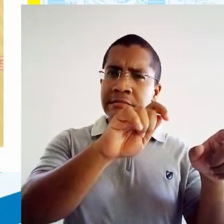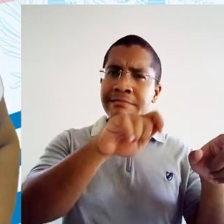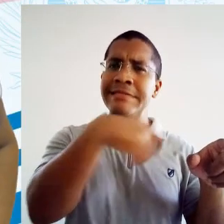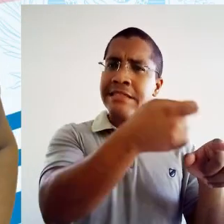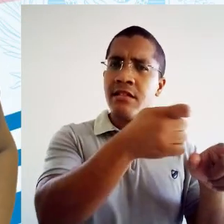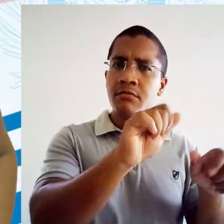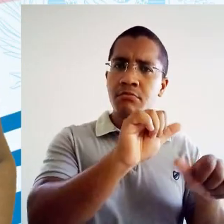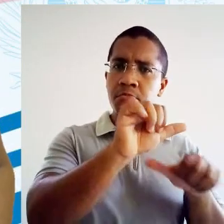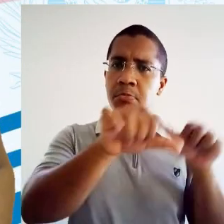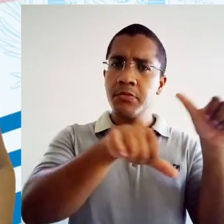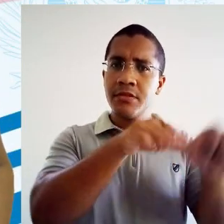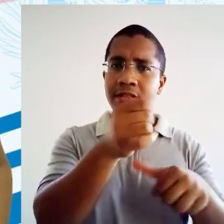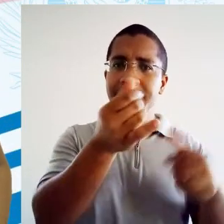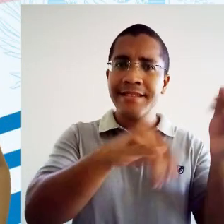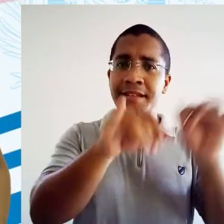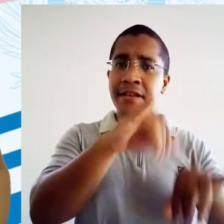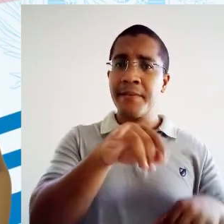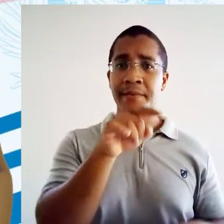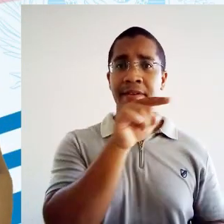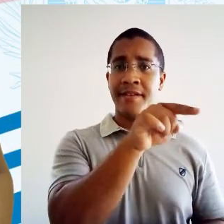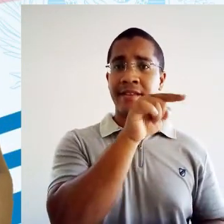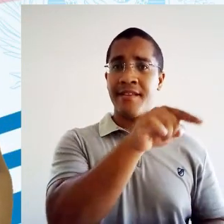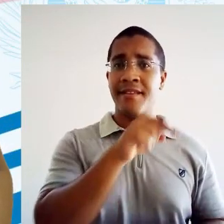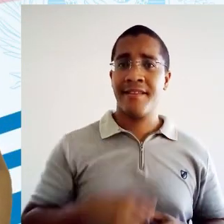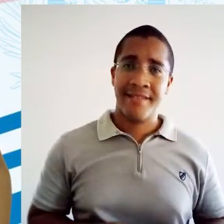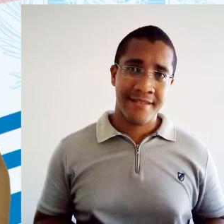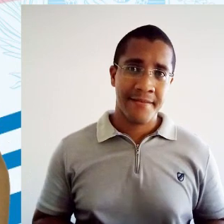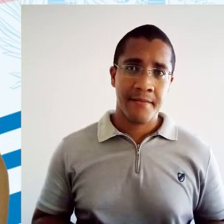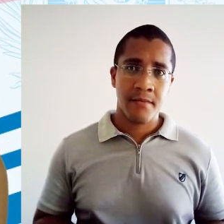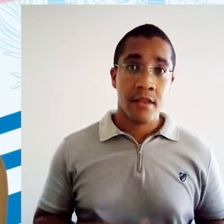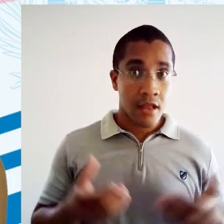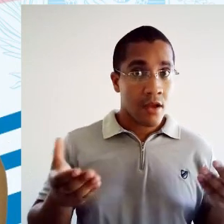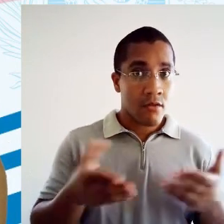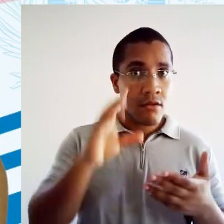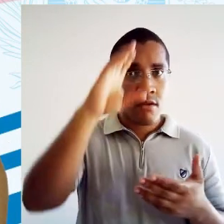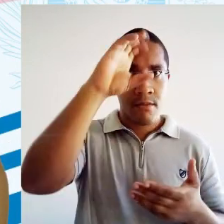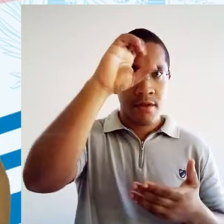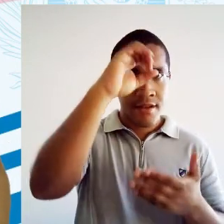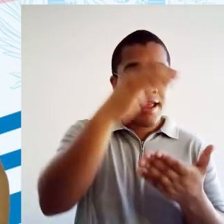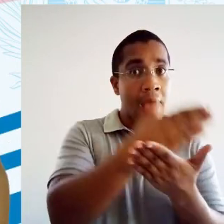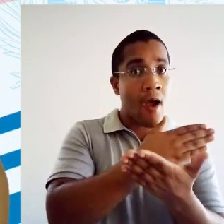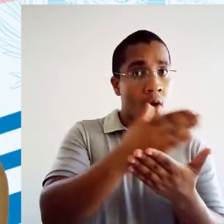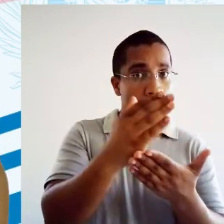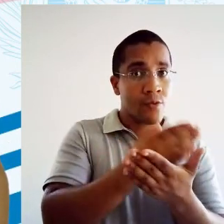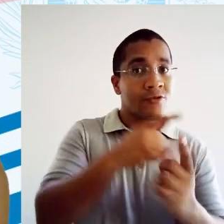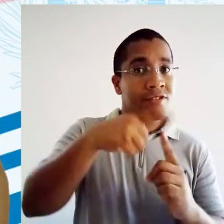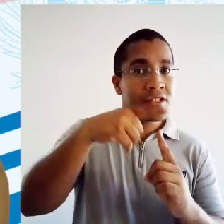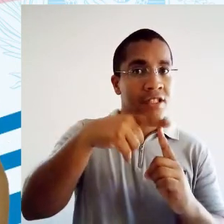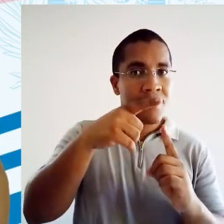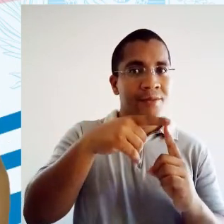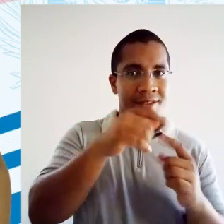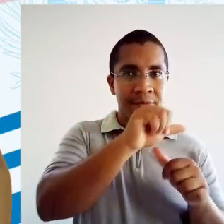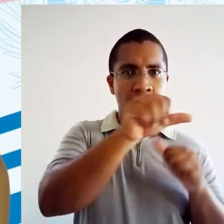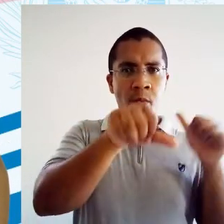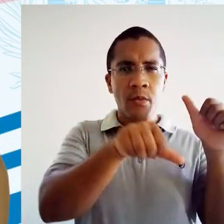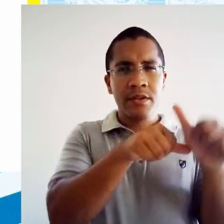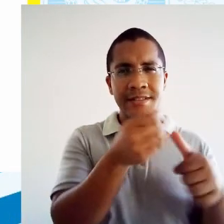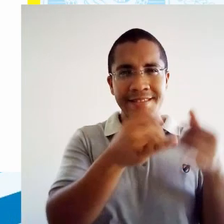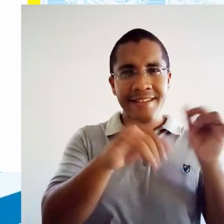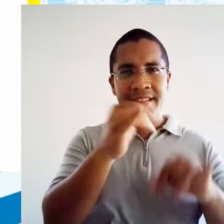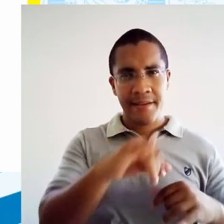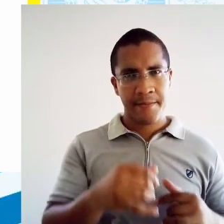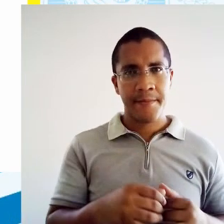química. Sobre as transformações, a gente vai ver alguns tipos de transformações químicas.